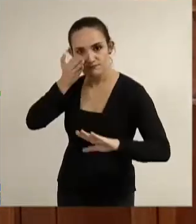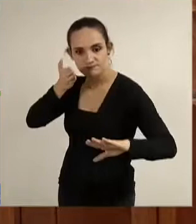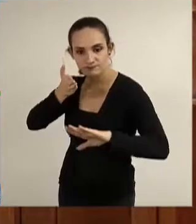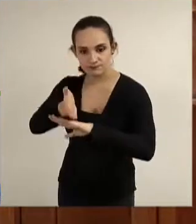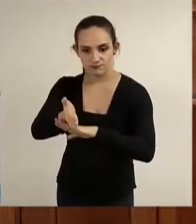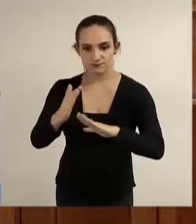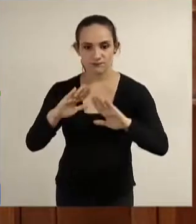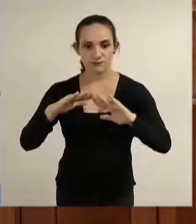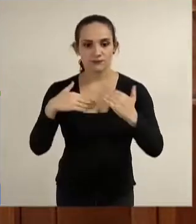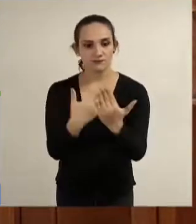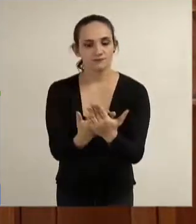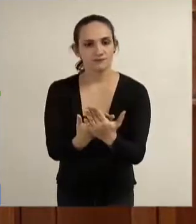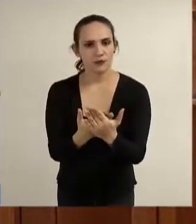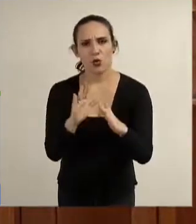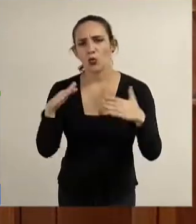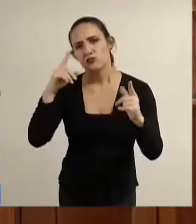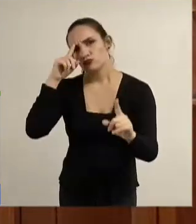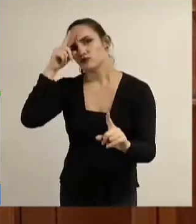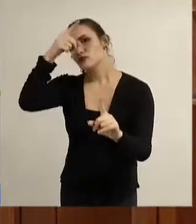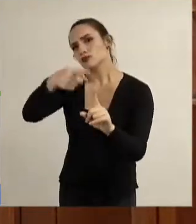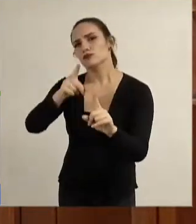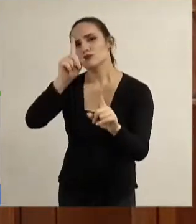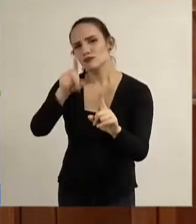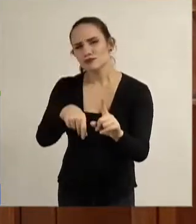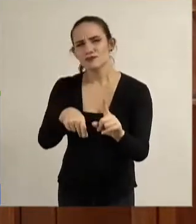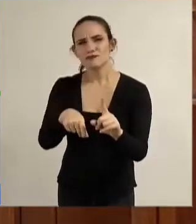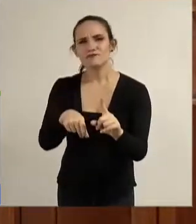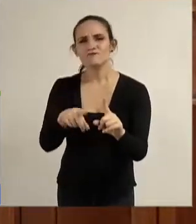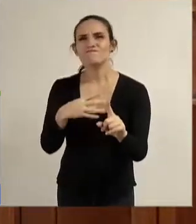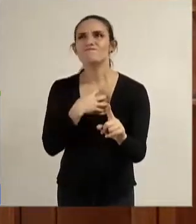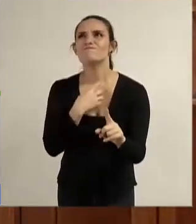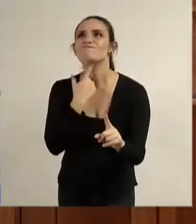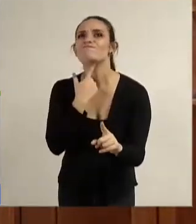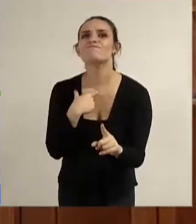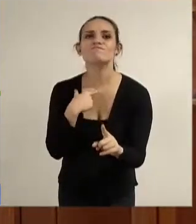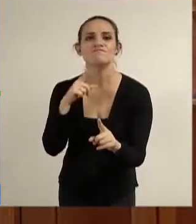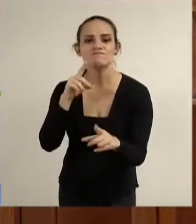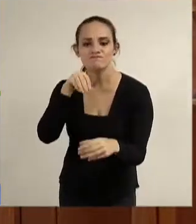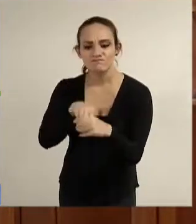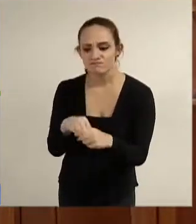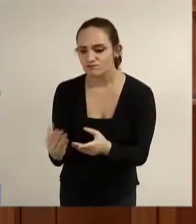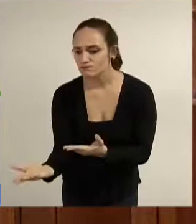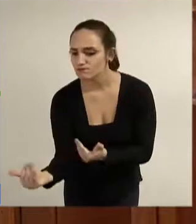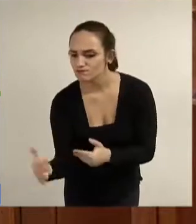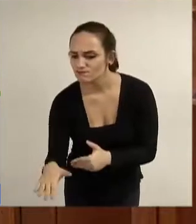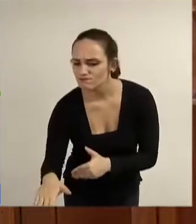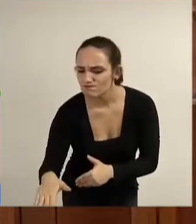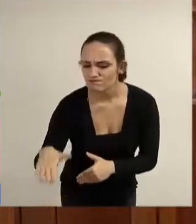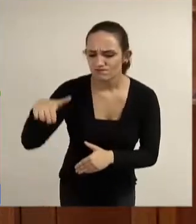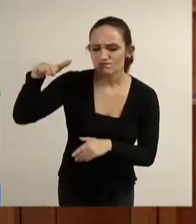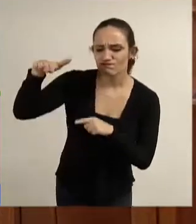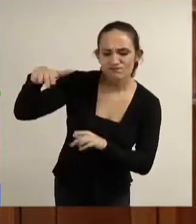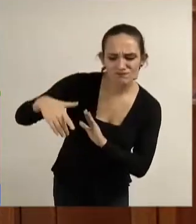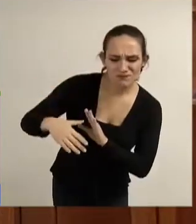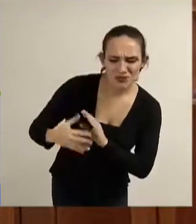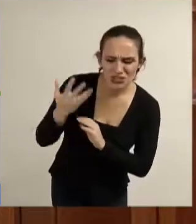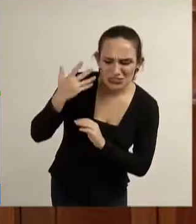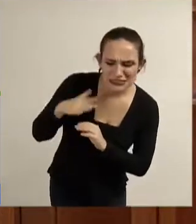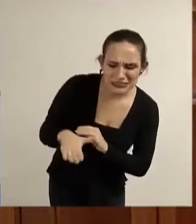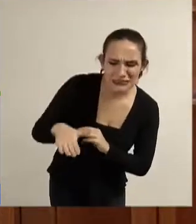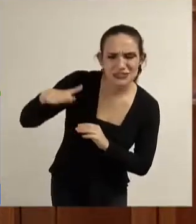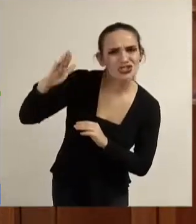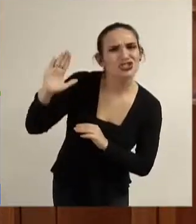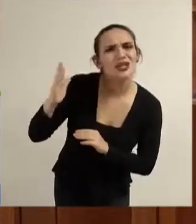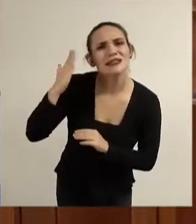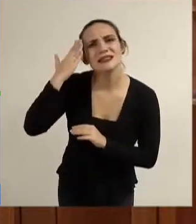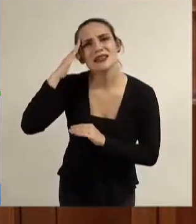outro objetivo. O espírito dessa lei é permitir com que os nossos jovens cada vez mais precocemente entendam o princípio da